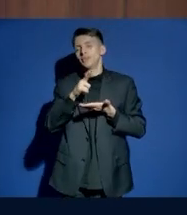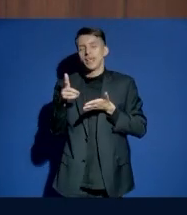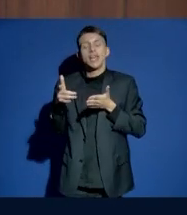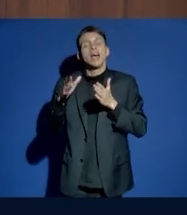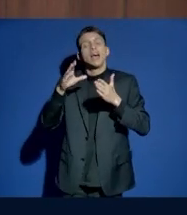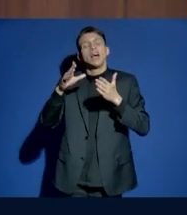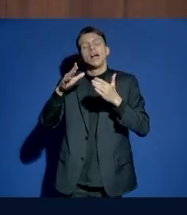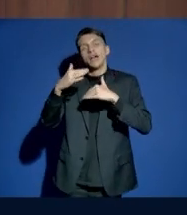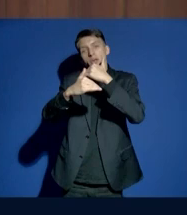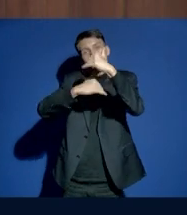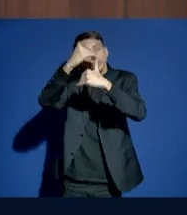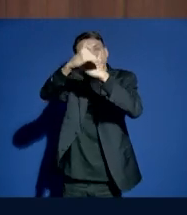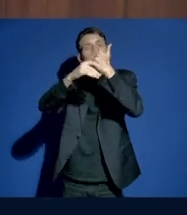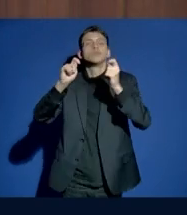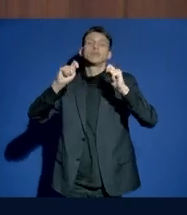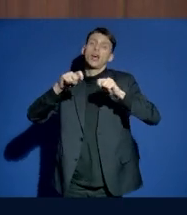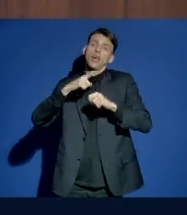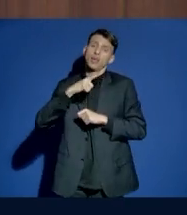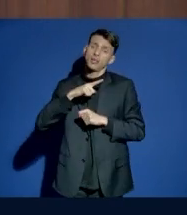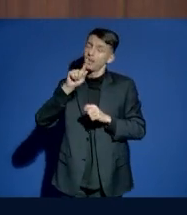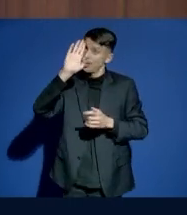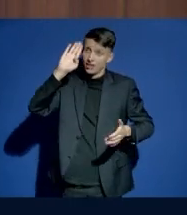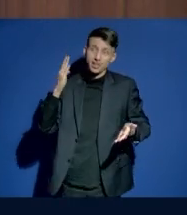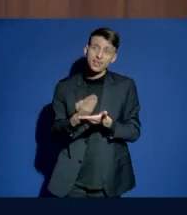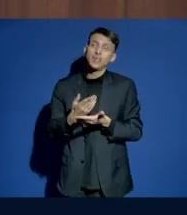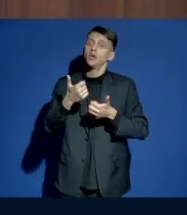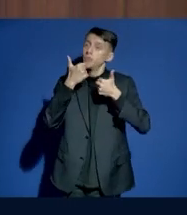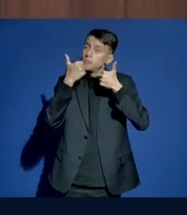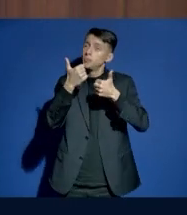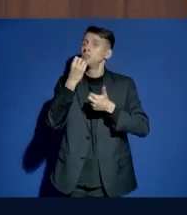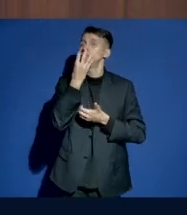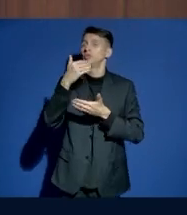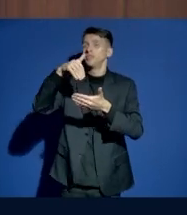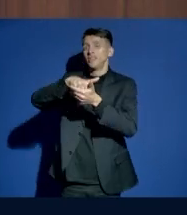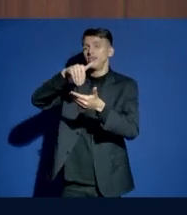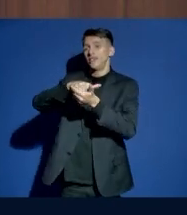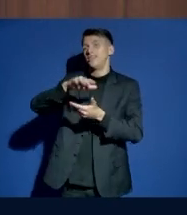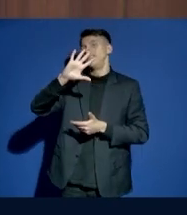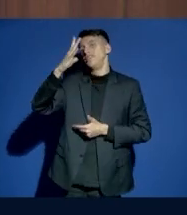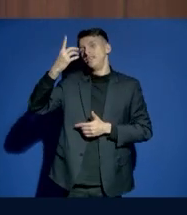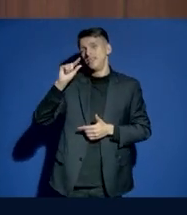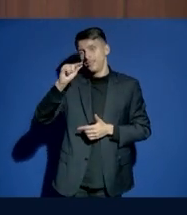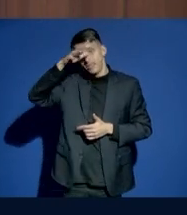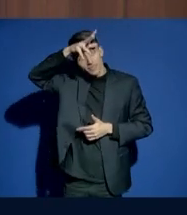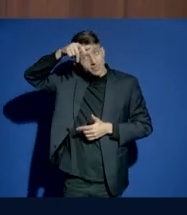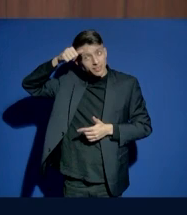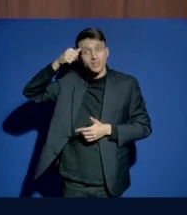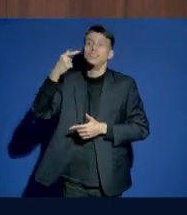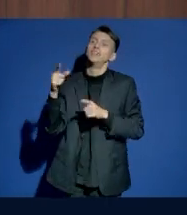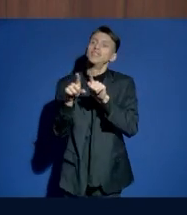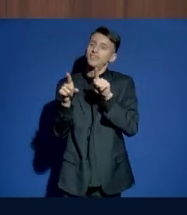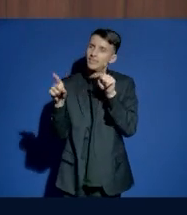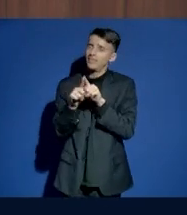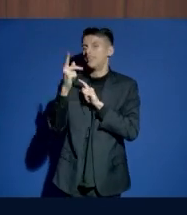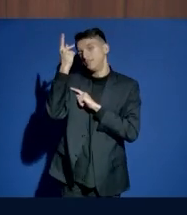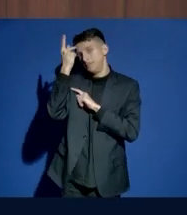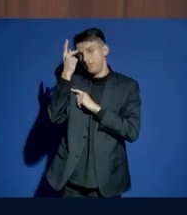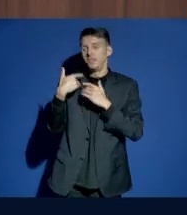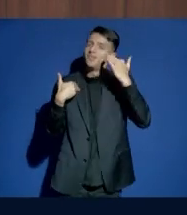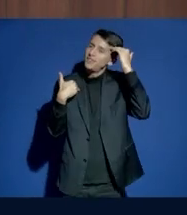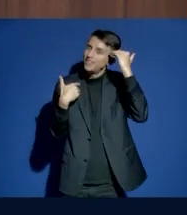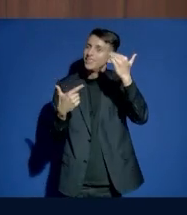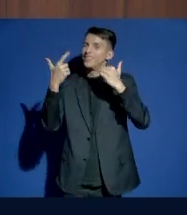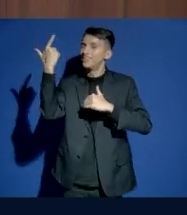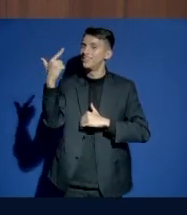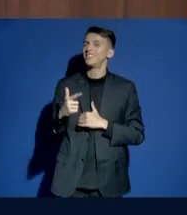e isso acontece E vocês estão vendo que é só vocês acreditarem em bom candidato que dá acontecendo que tá acontecendo no Mato Grosso em São Paulo então Obrigado eles